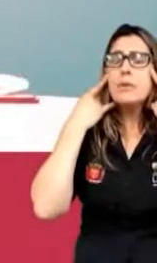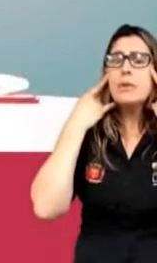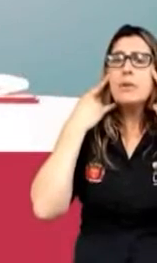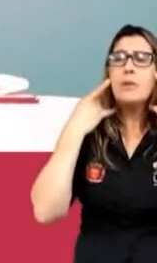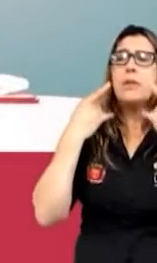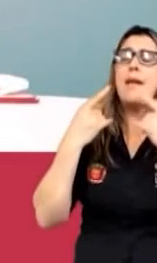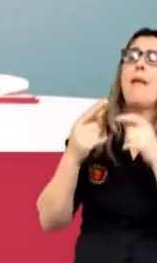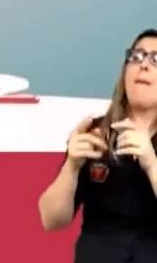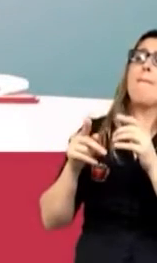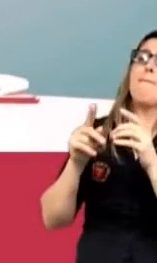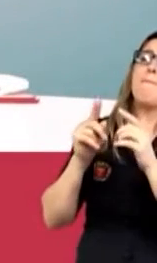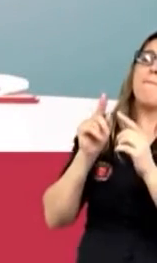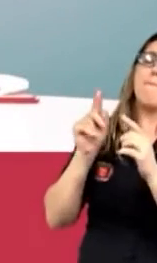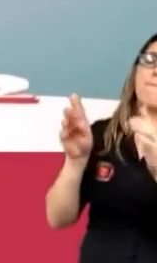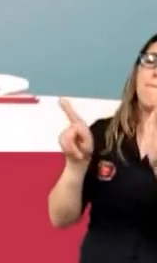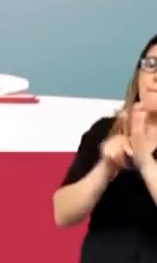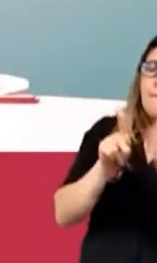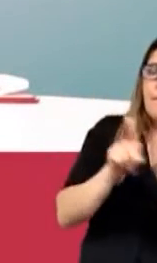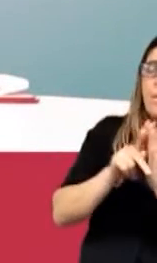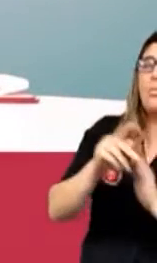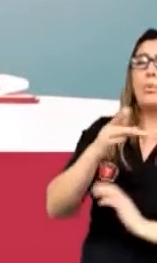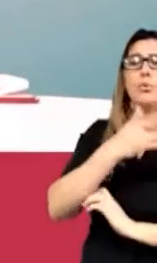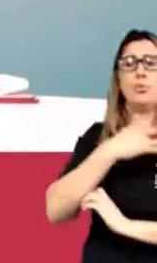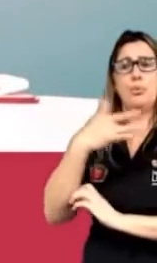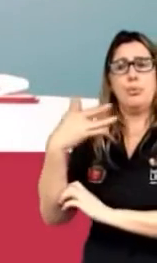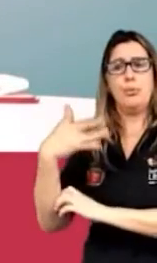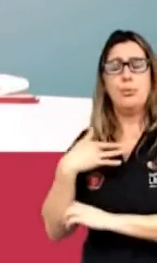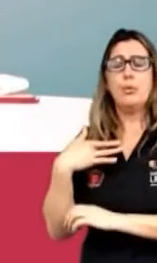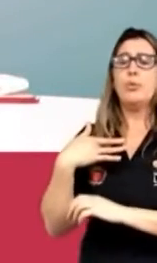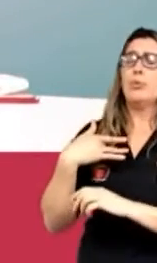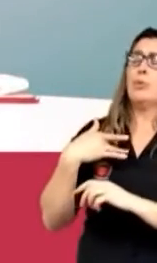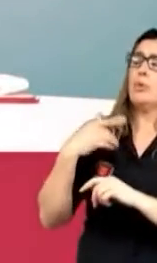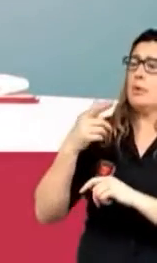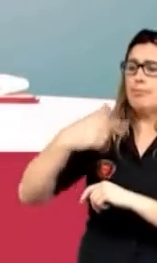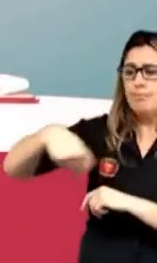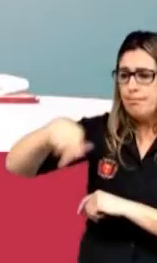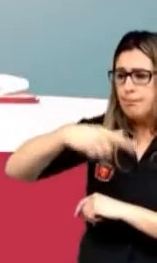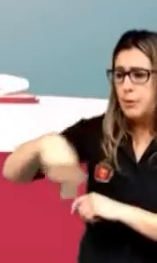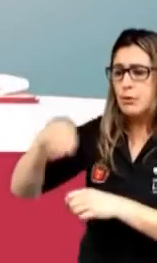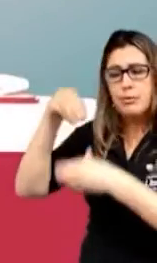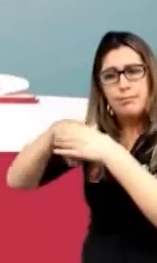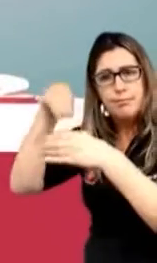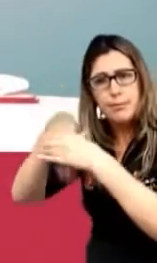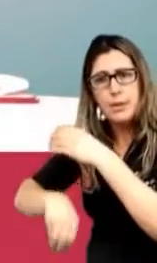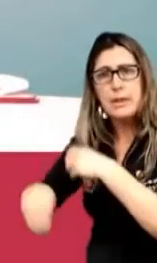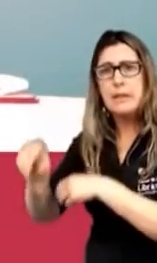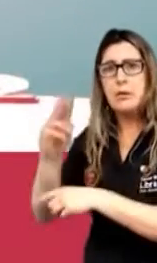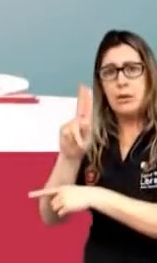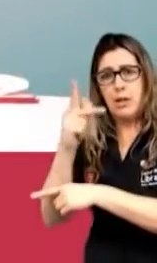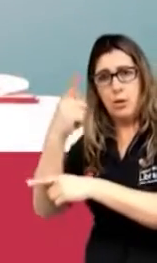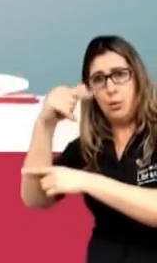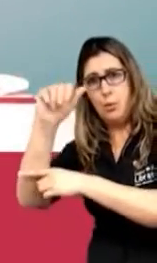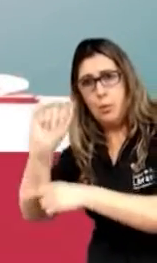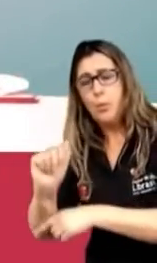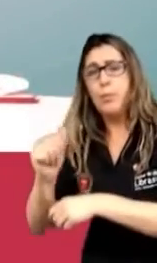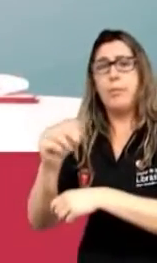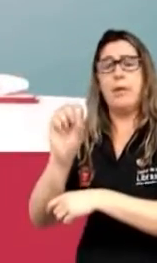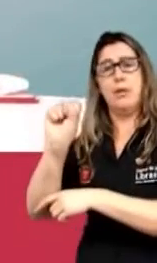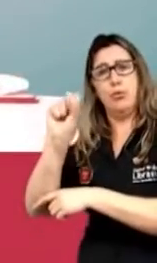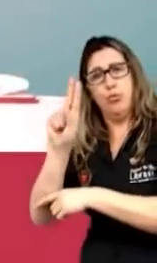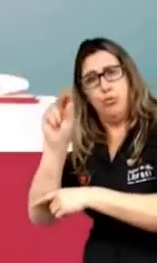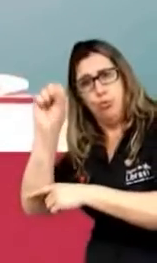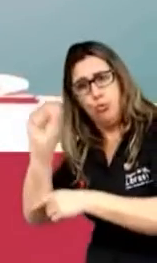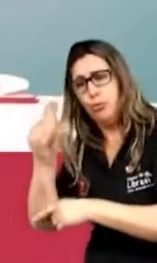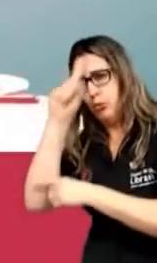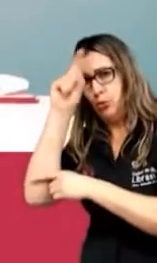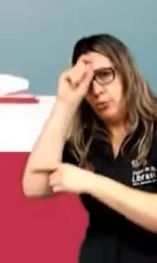é uma máscara específica para os profissionais de saúde que atuam nas emergências, nas nossas unidades de pronto atendimento, nos